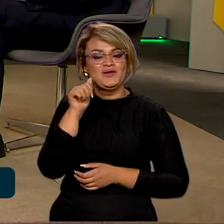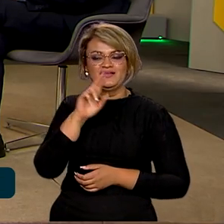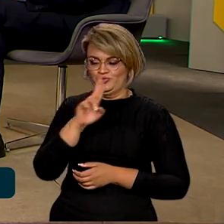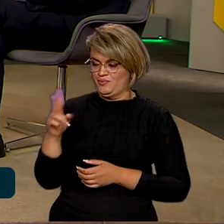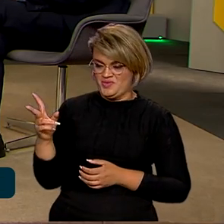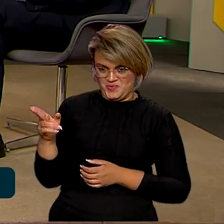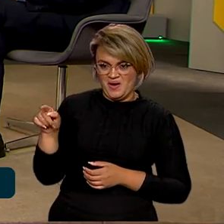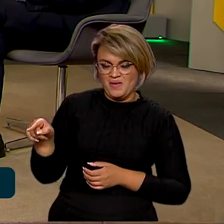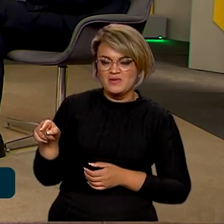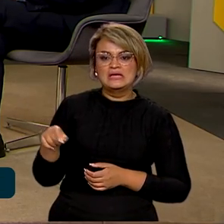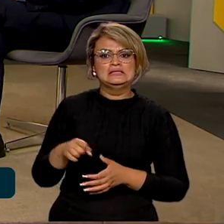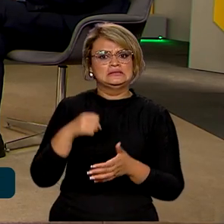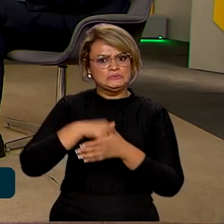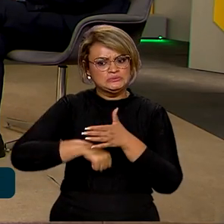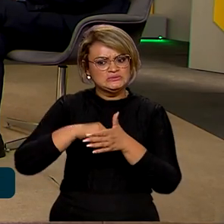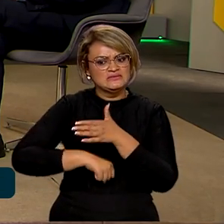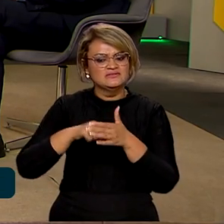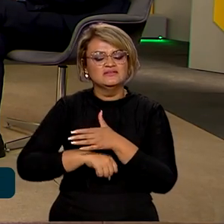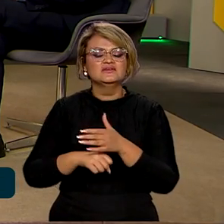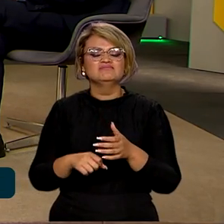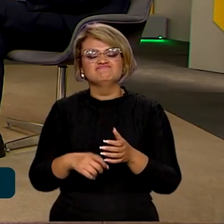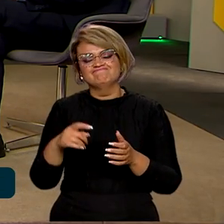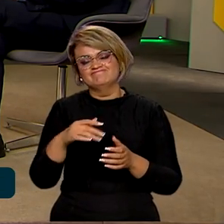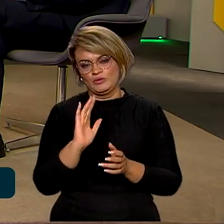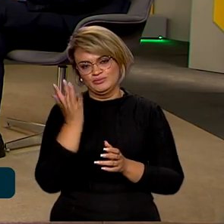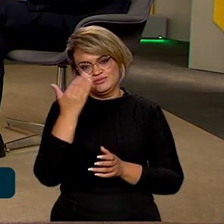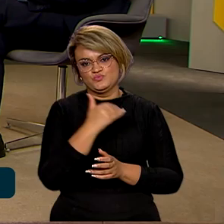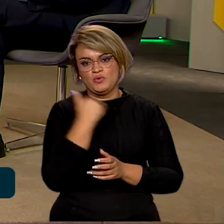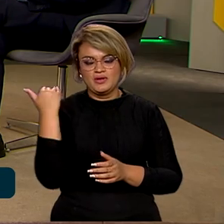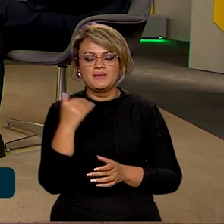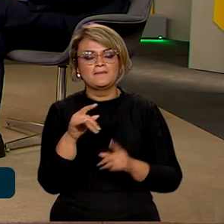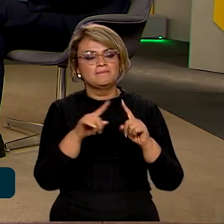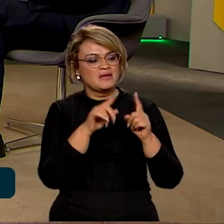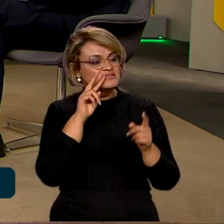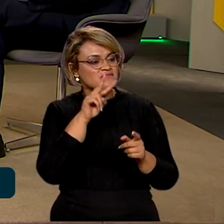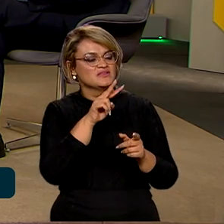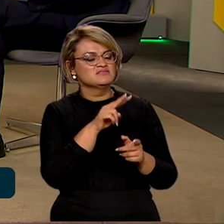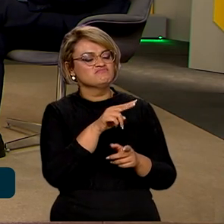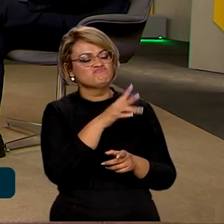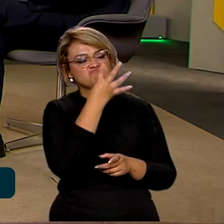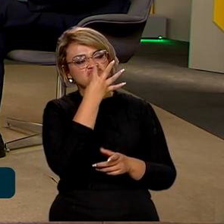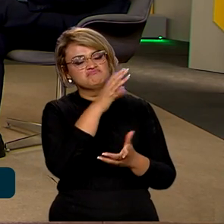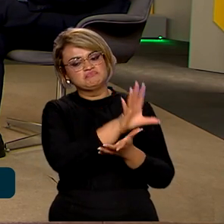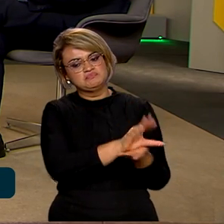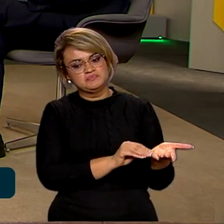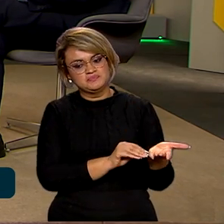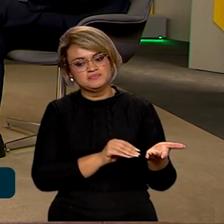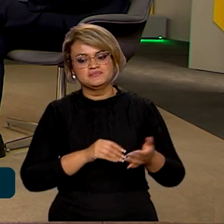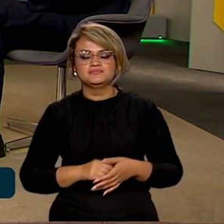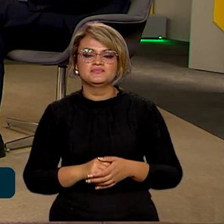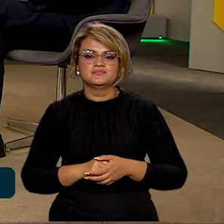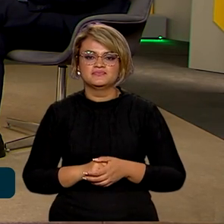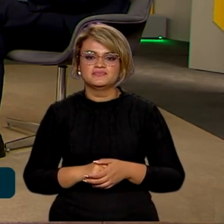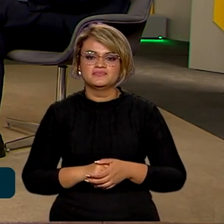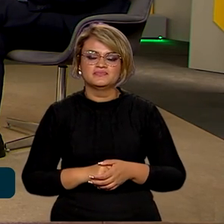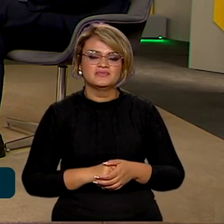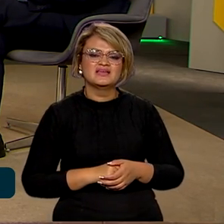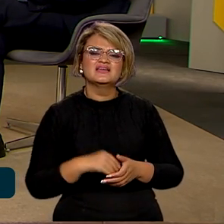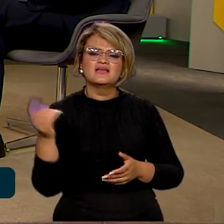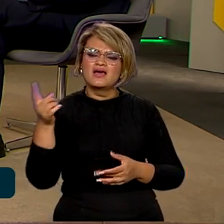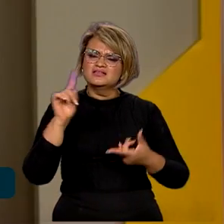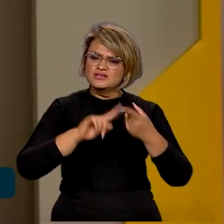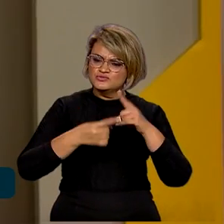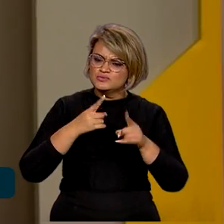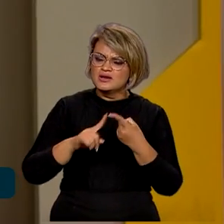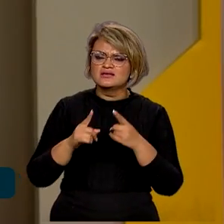né? É trágico, mas acabou inspirando aí todas essas trabalhadoras. E essa articulação